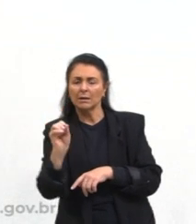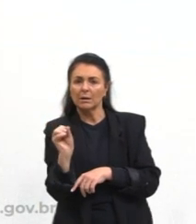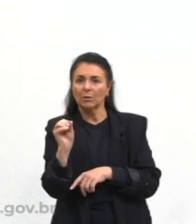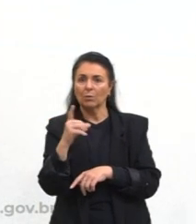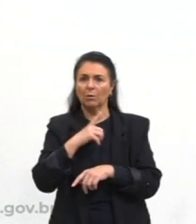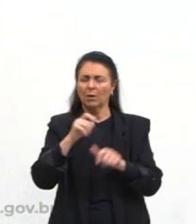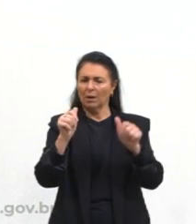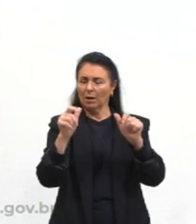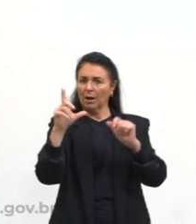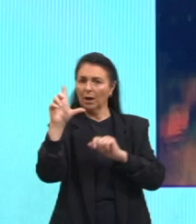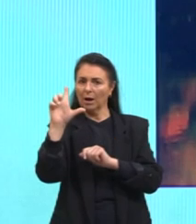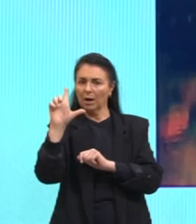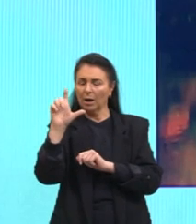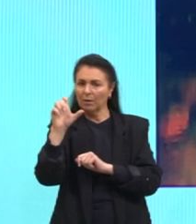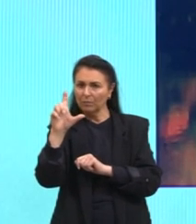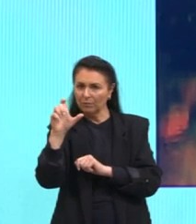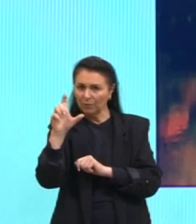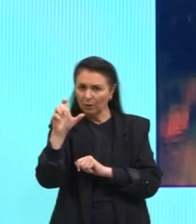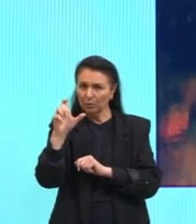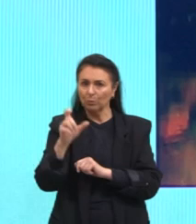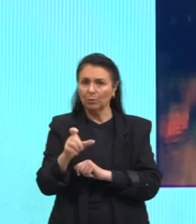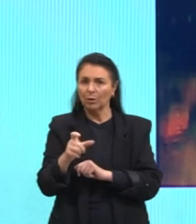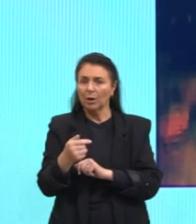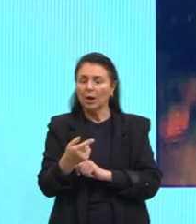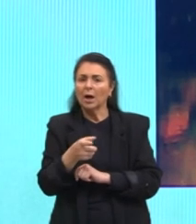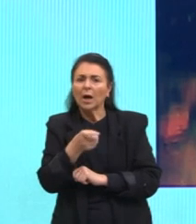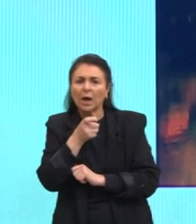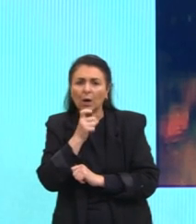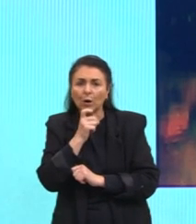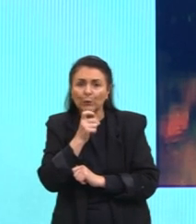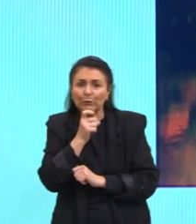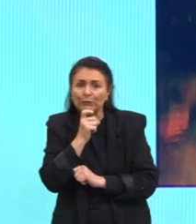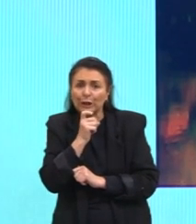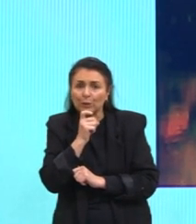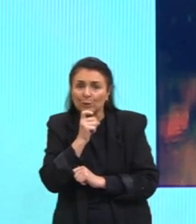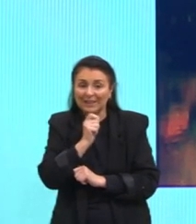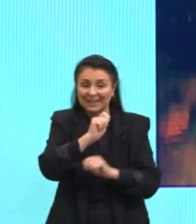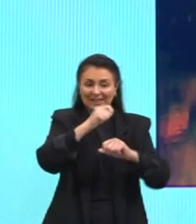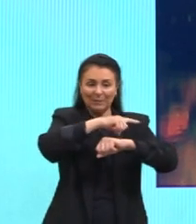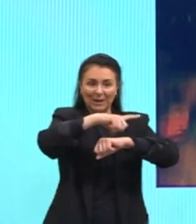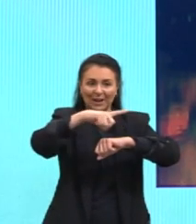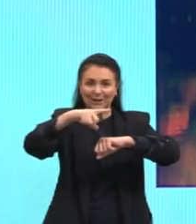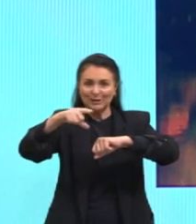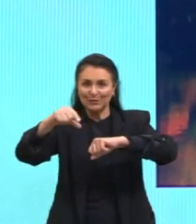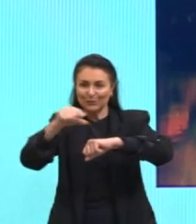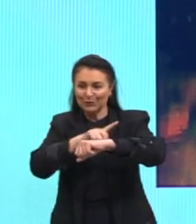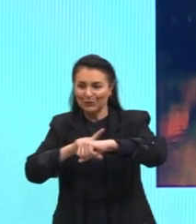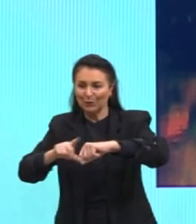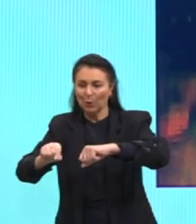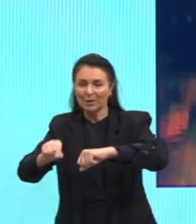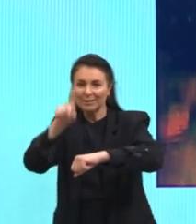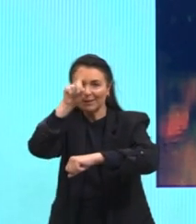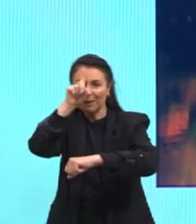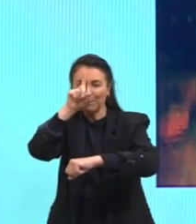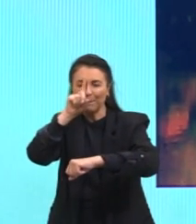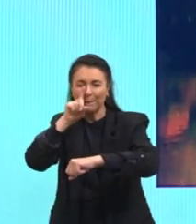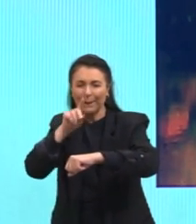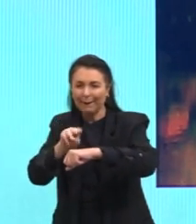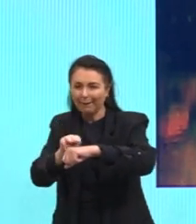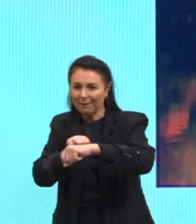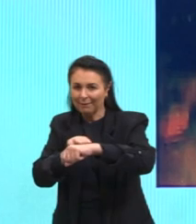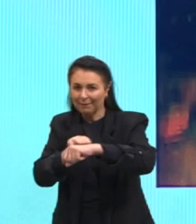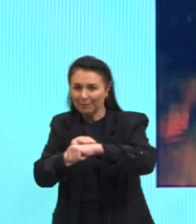para vocês clássica né do inverno aqui aquelas folhas amarelas marrons já prontas para caírem né